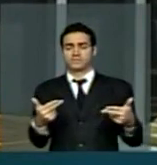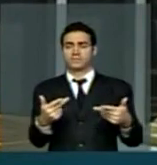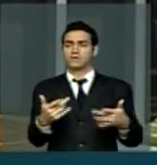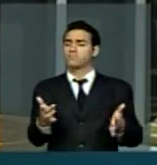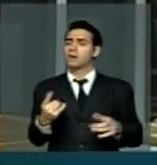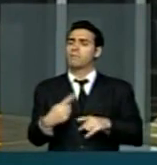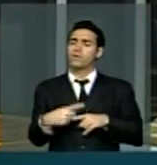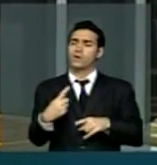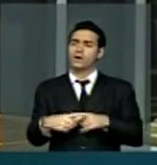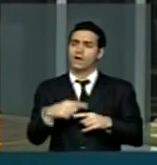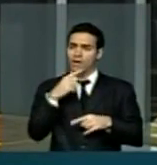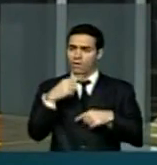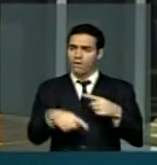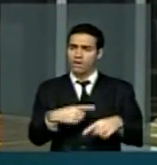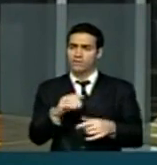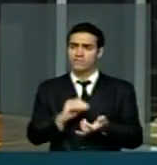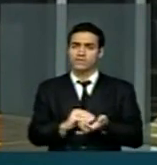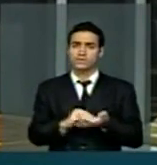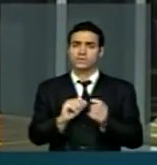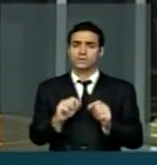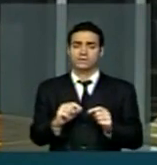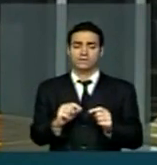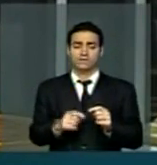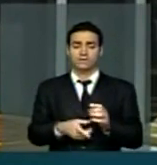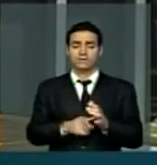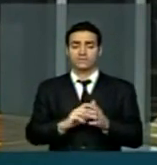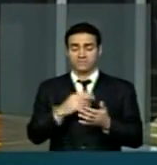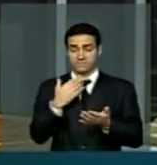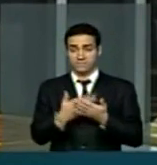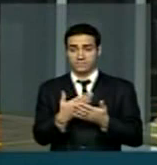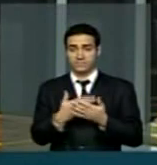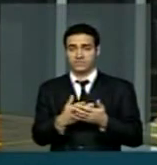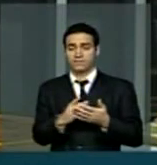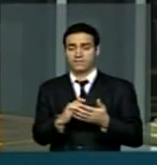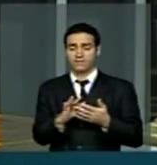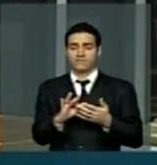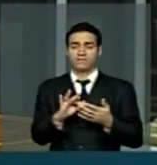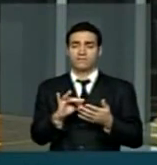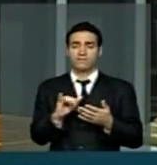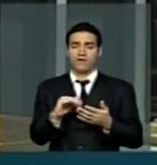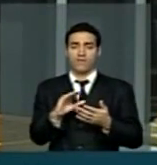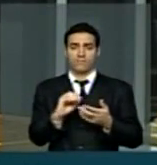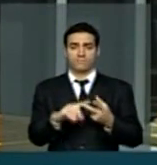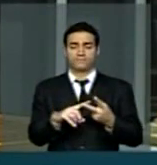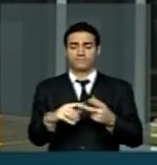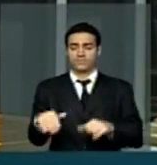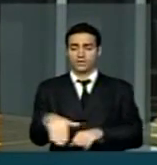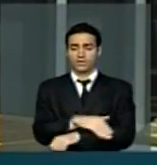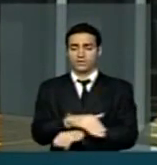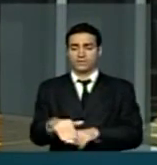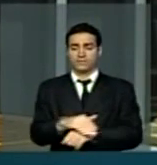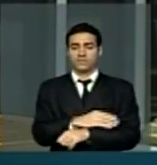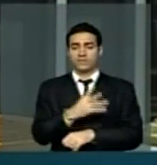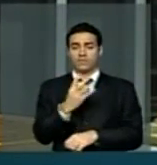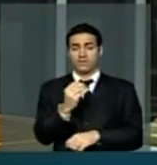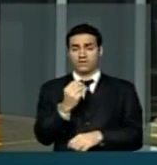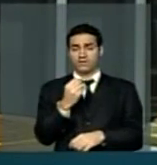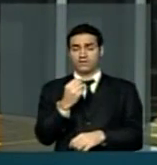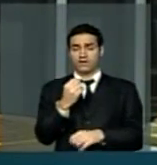quê? Por falta de um estudo de fauna, de uma rodovia aberta há 40